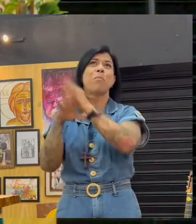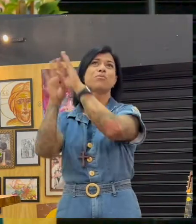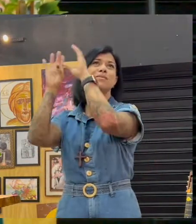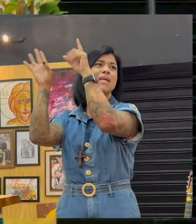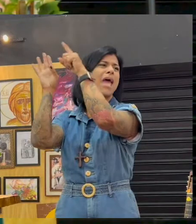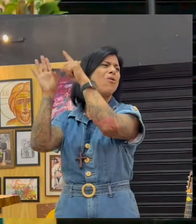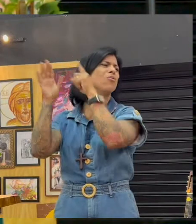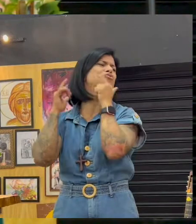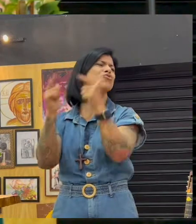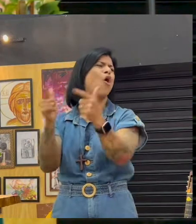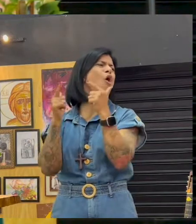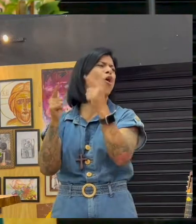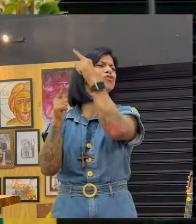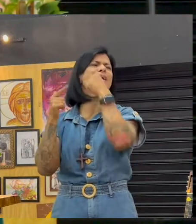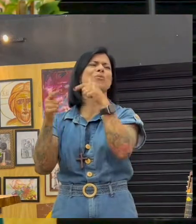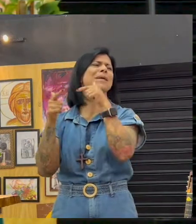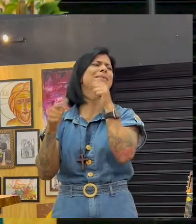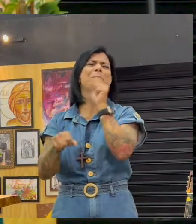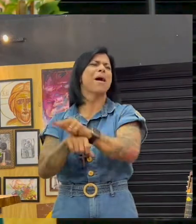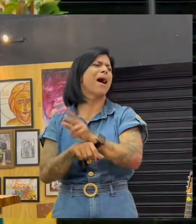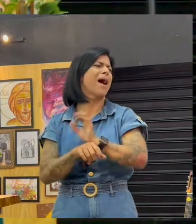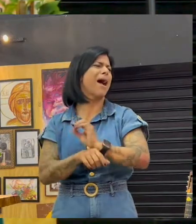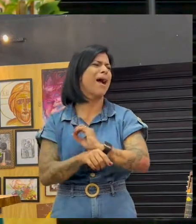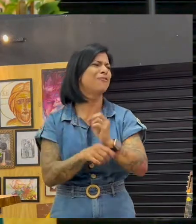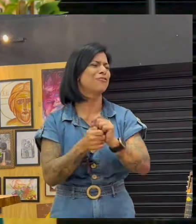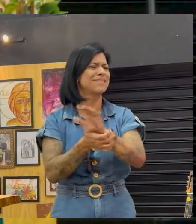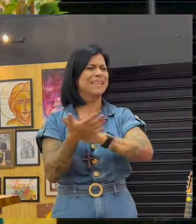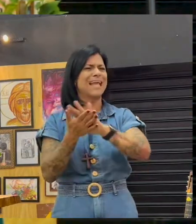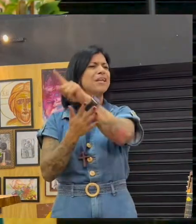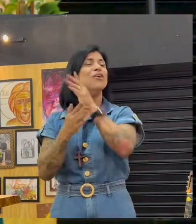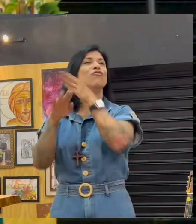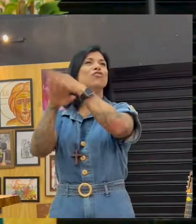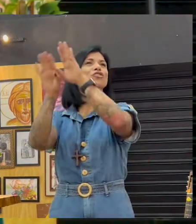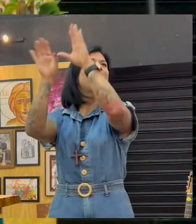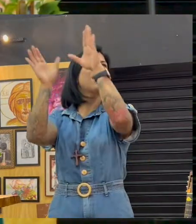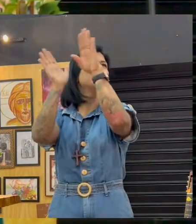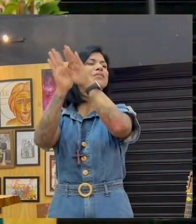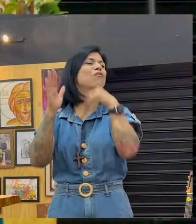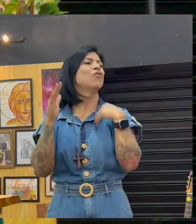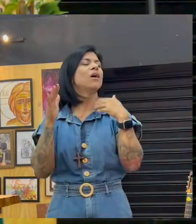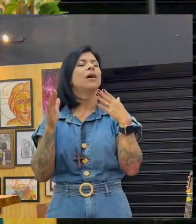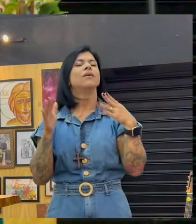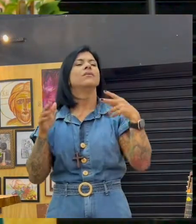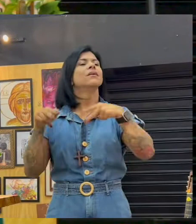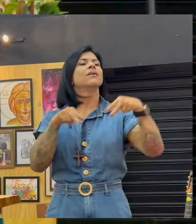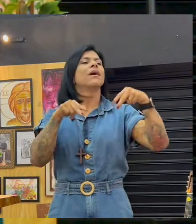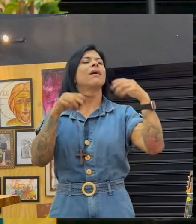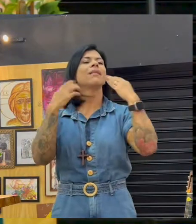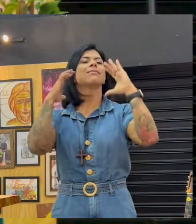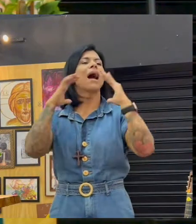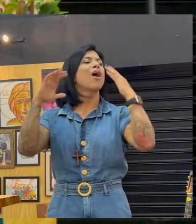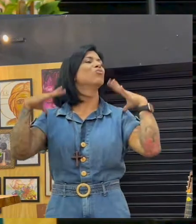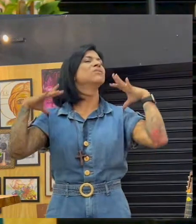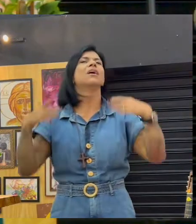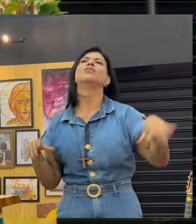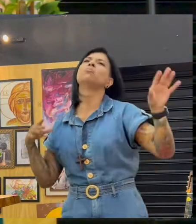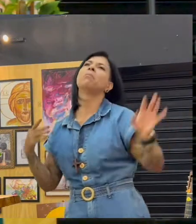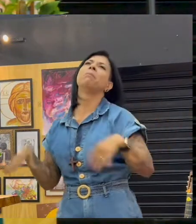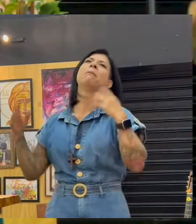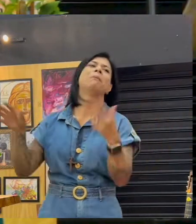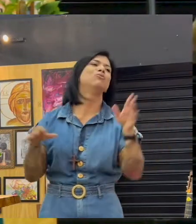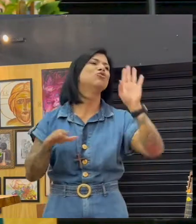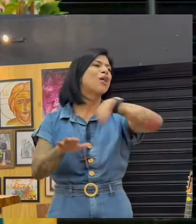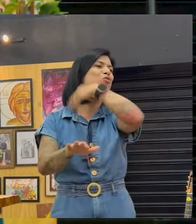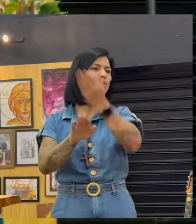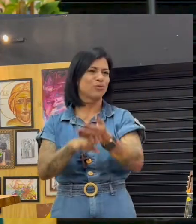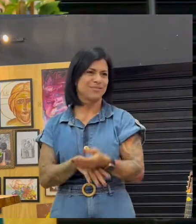deitado, para sempre descansando, cantando com os anjos. Gente, isso é uma visão pagã do trabalho. Você precisa mudar essa visão que